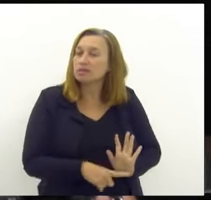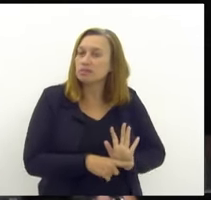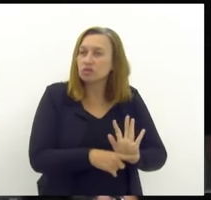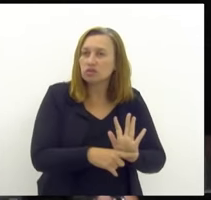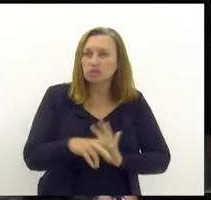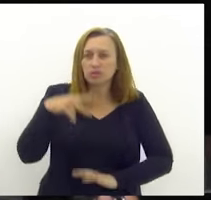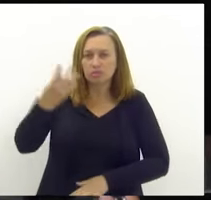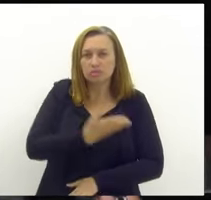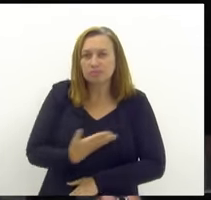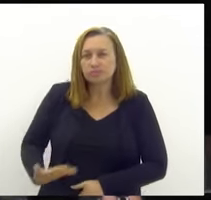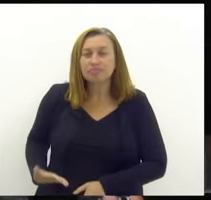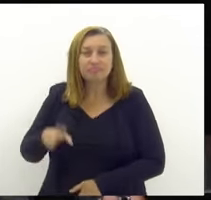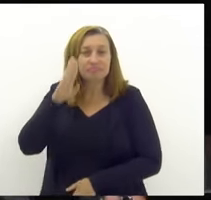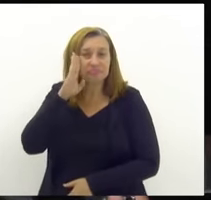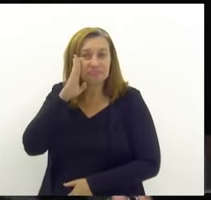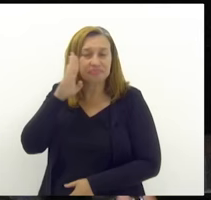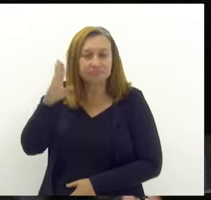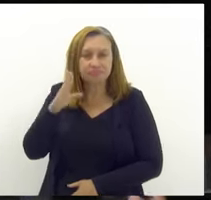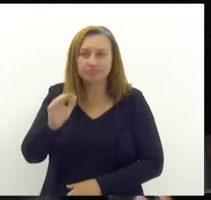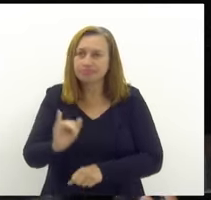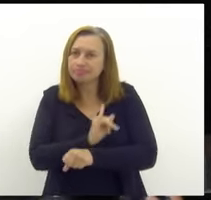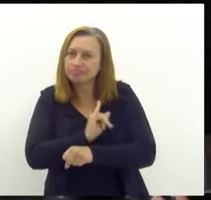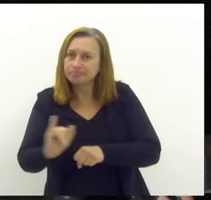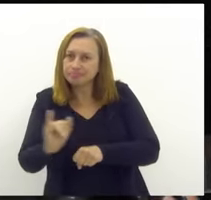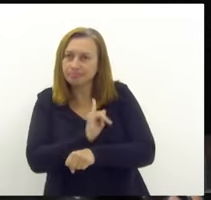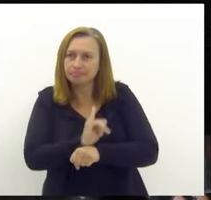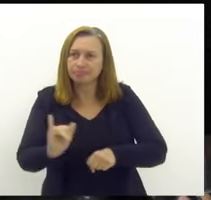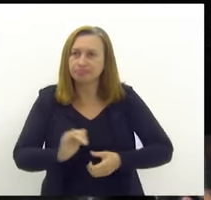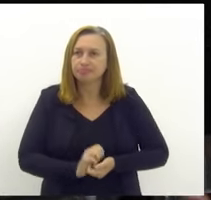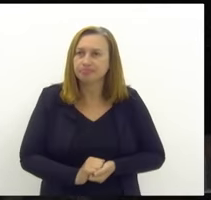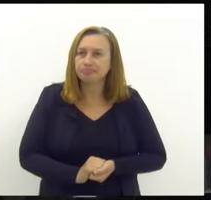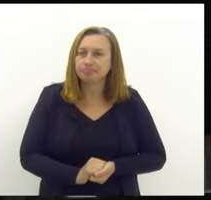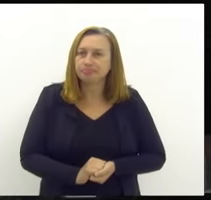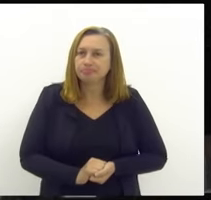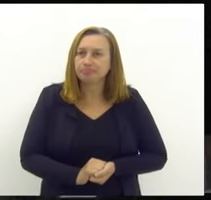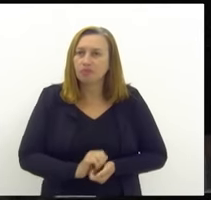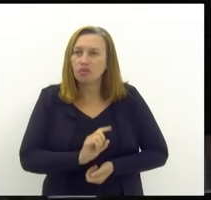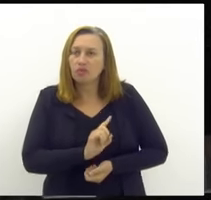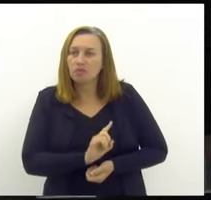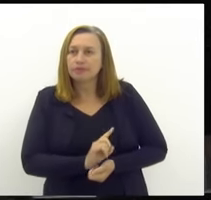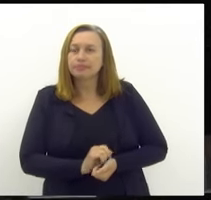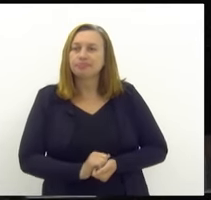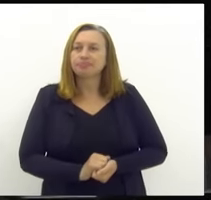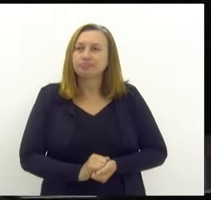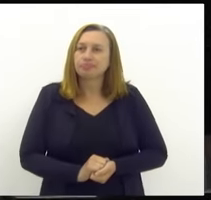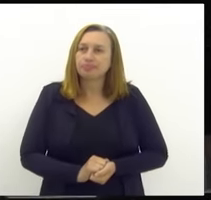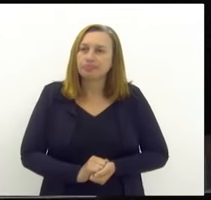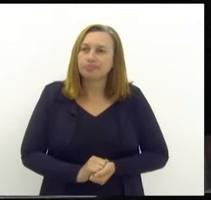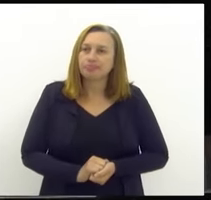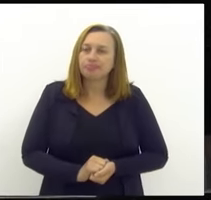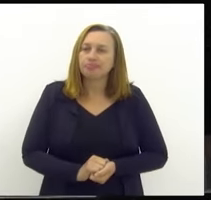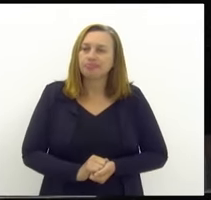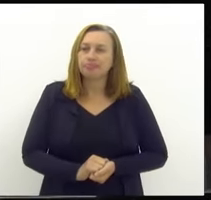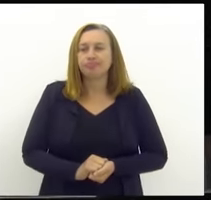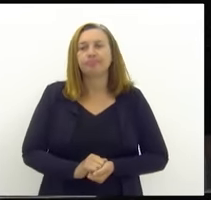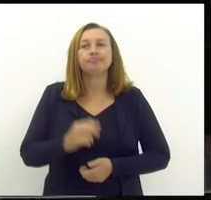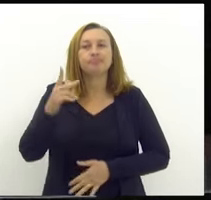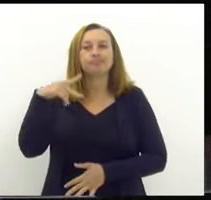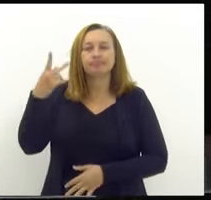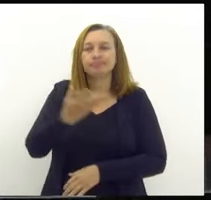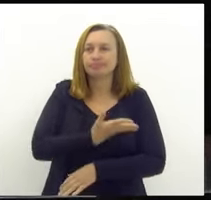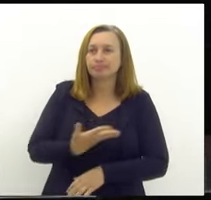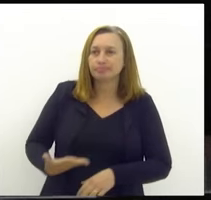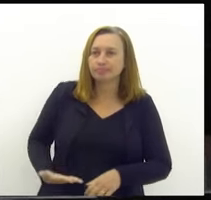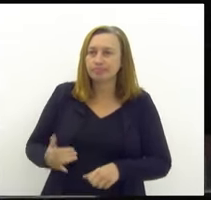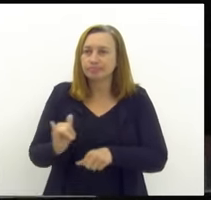públicas fundamentais e estratégicas ou não são estratégicas as políticas públicas